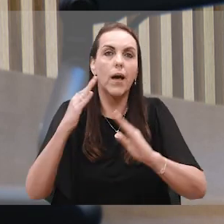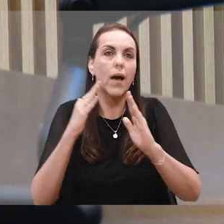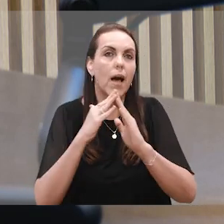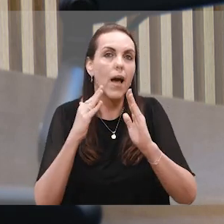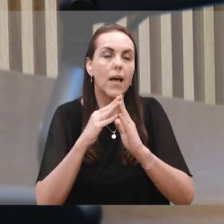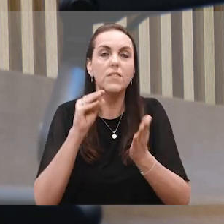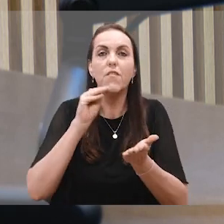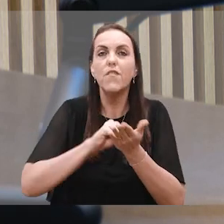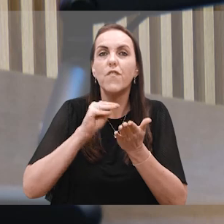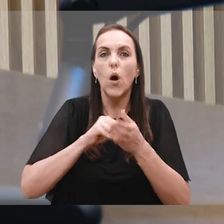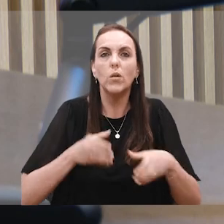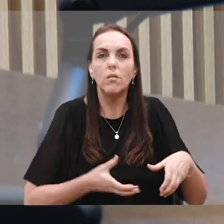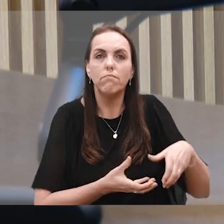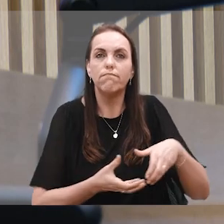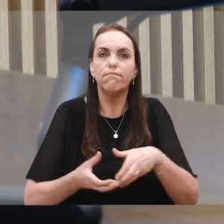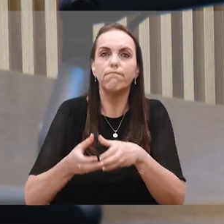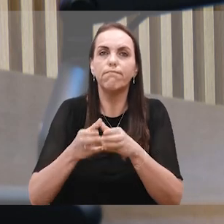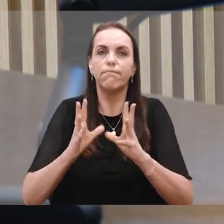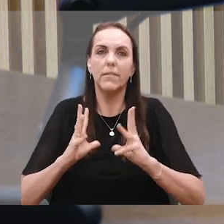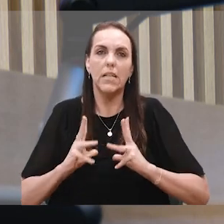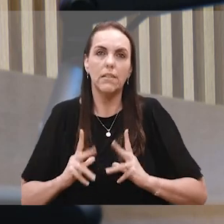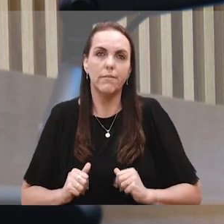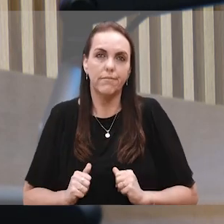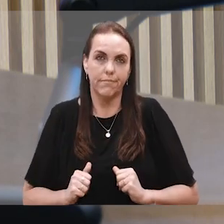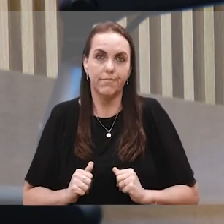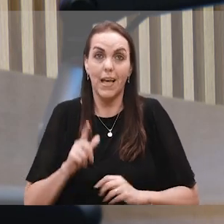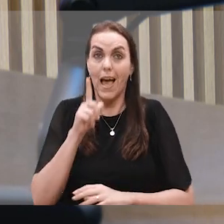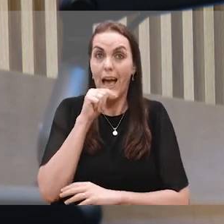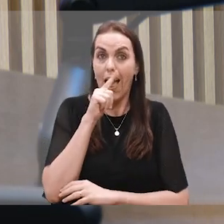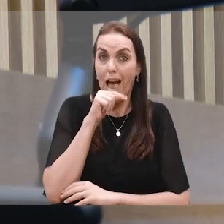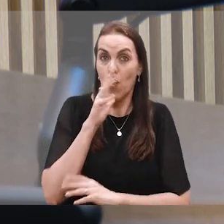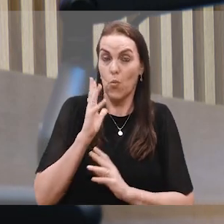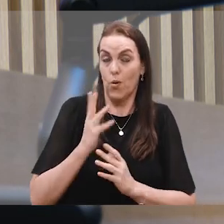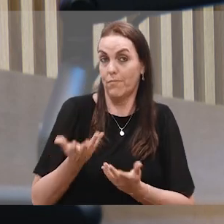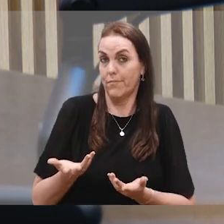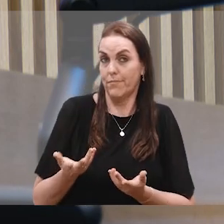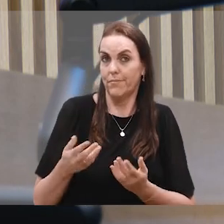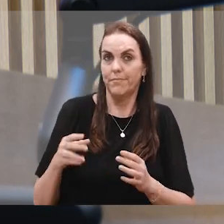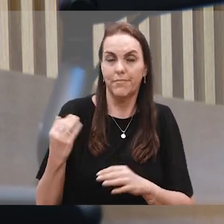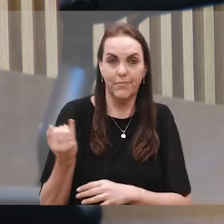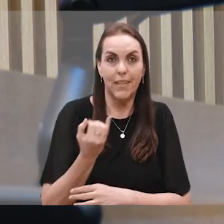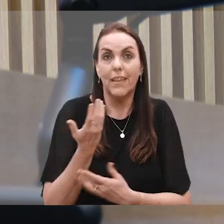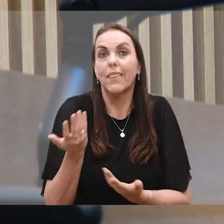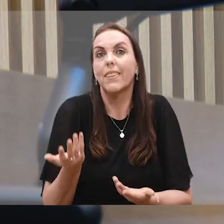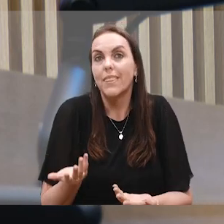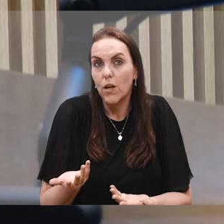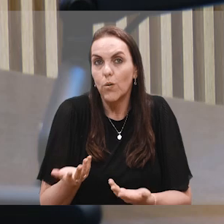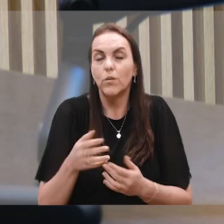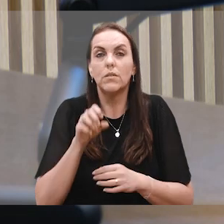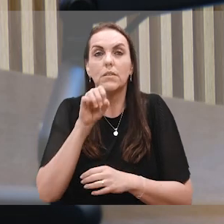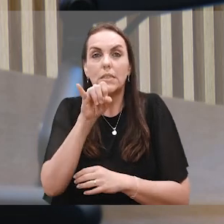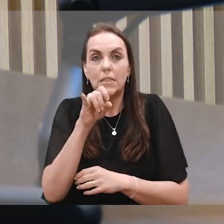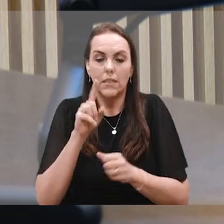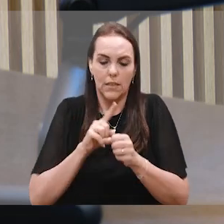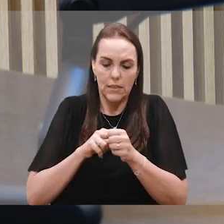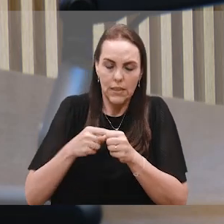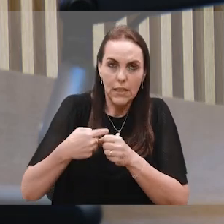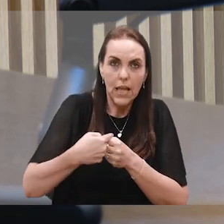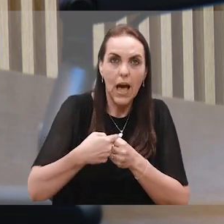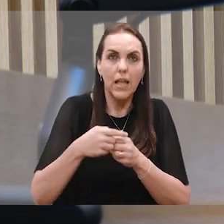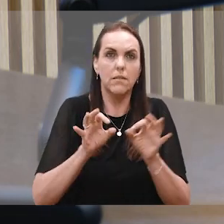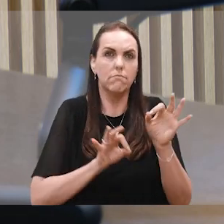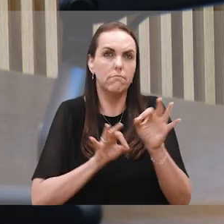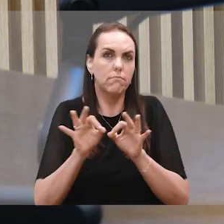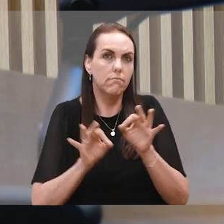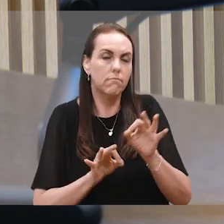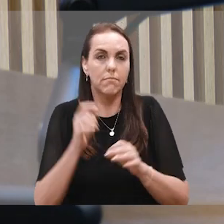casa que não tem saneamento básico, que não tem água É prevenção, adequada? né? Então, se tu faz uma